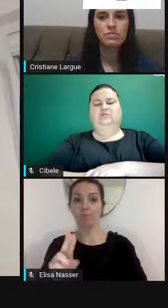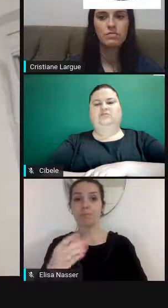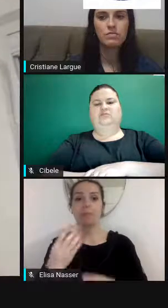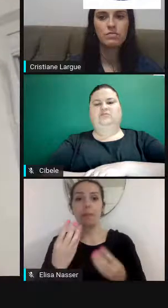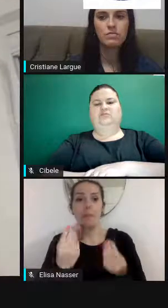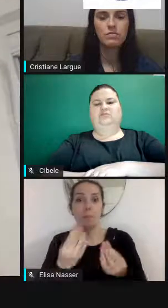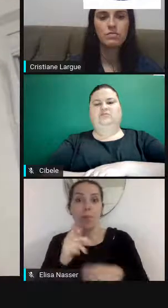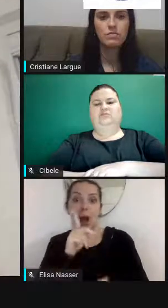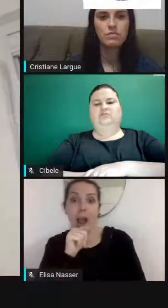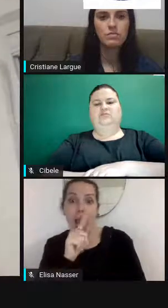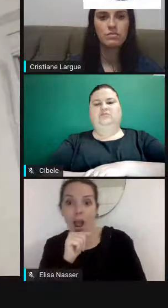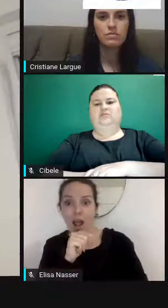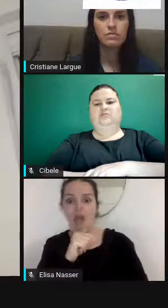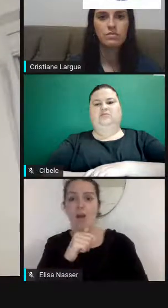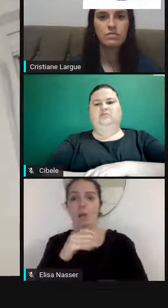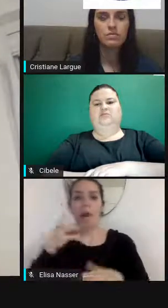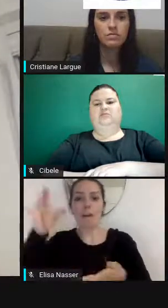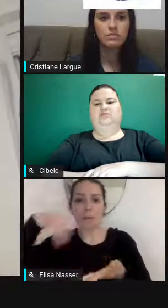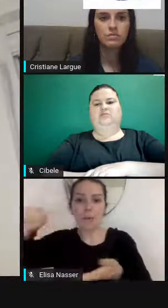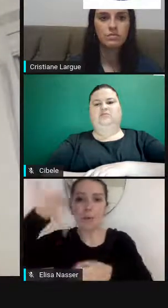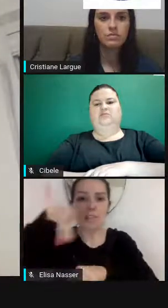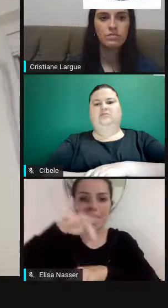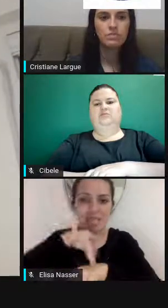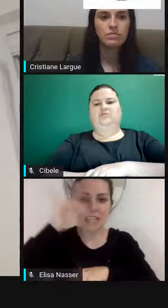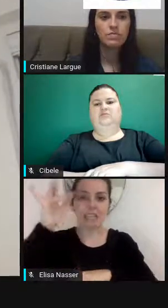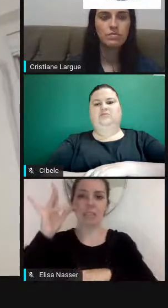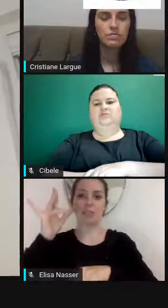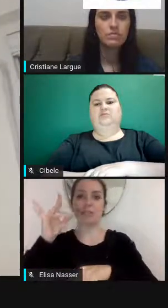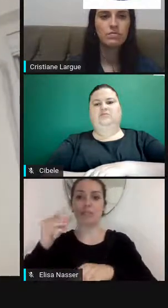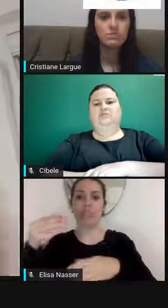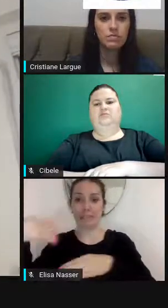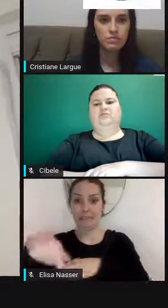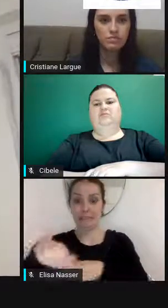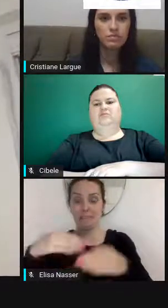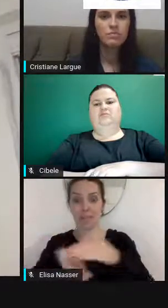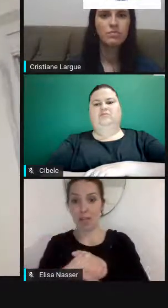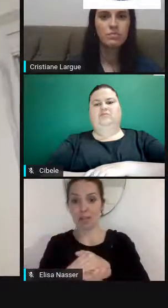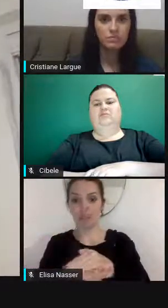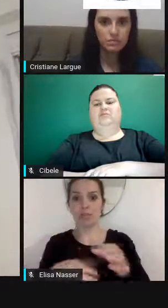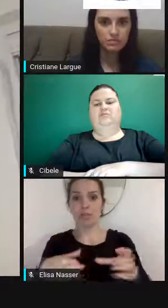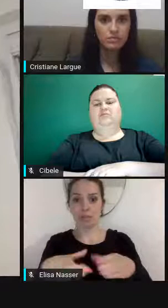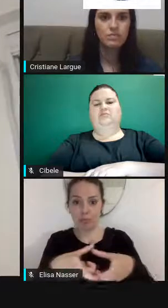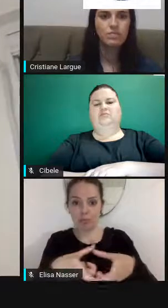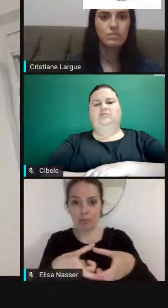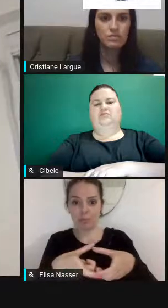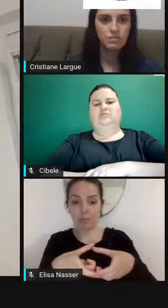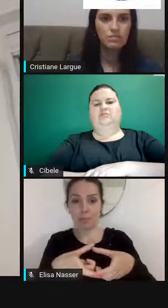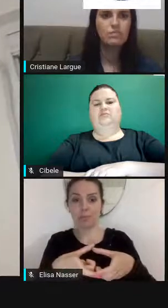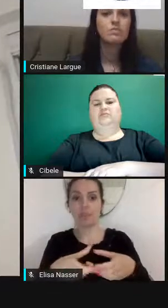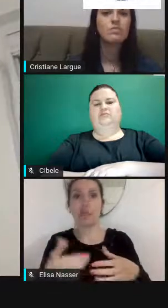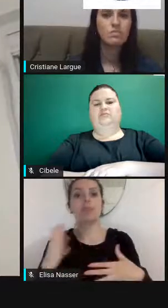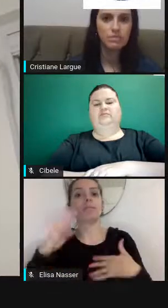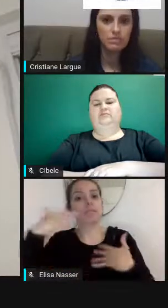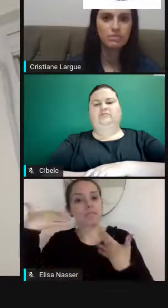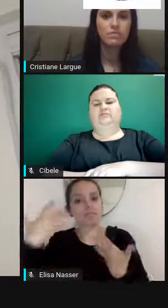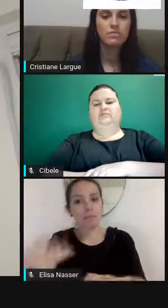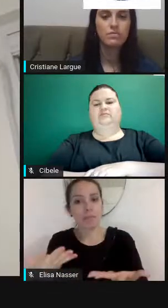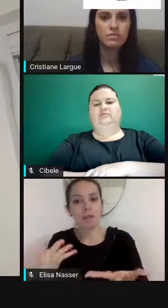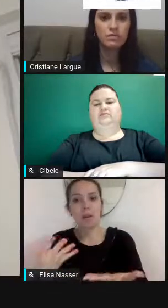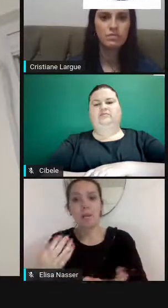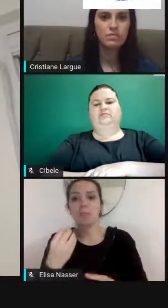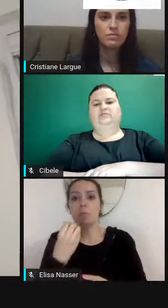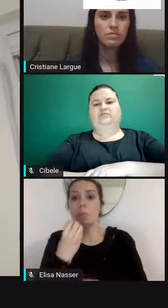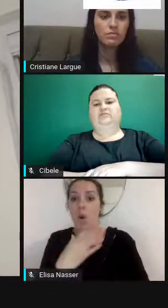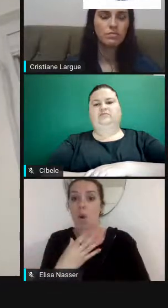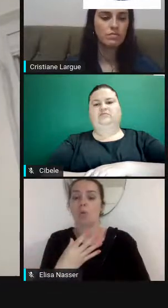então assim eu acredito que a gente atuando também uma ótima maneira de a gente aplicar de fato a educação ambiental para as pessoas